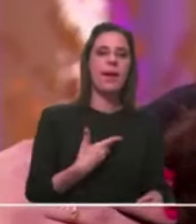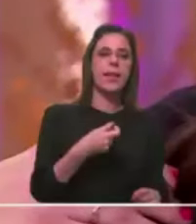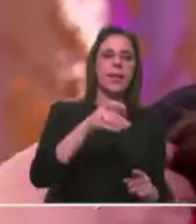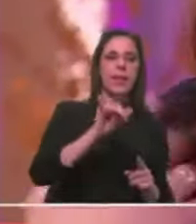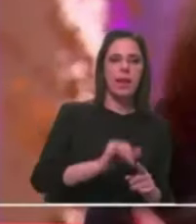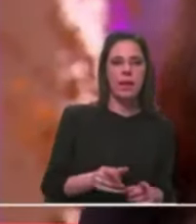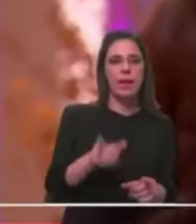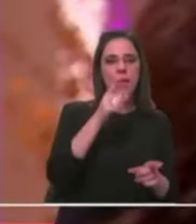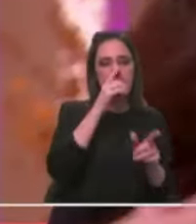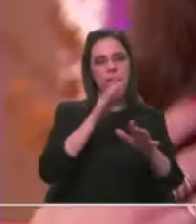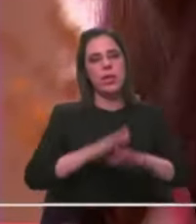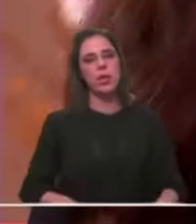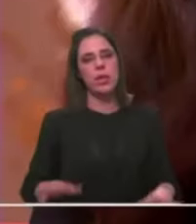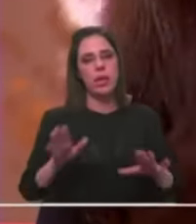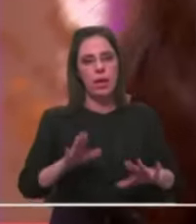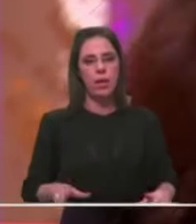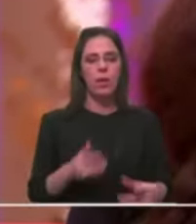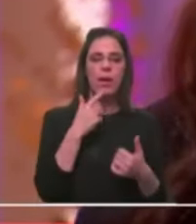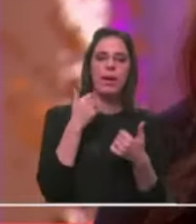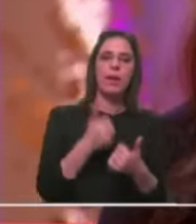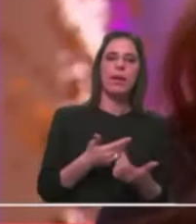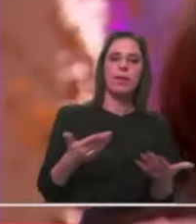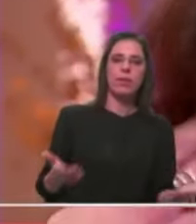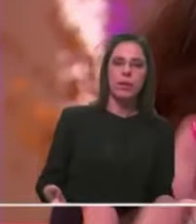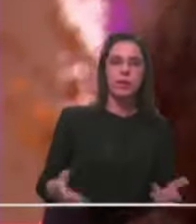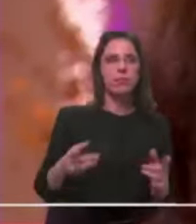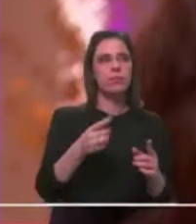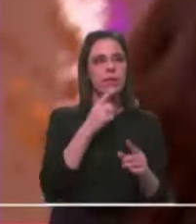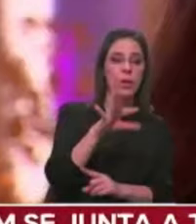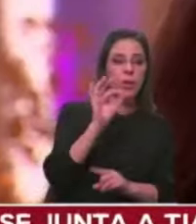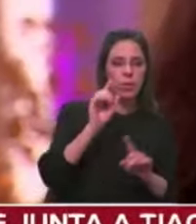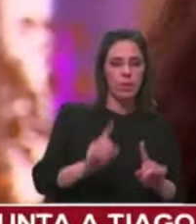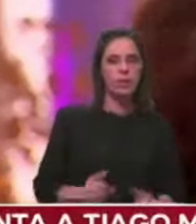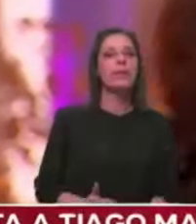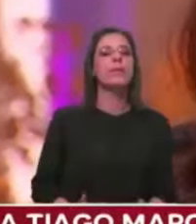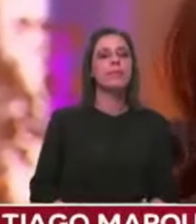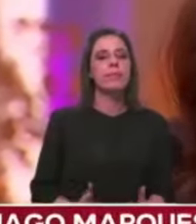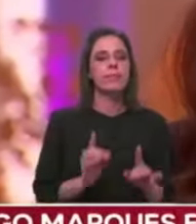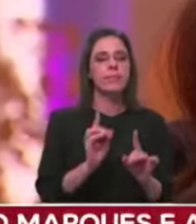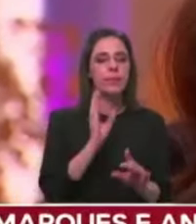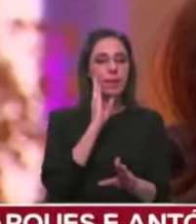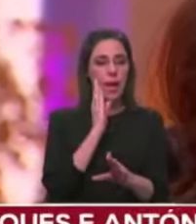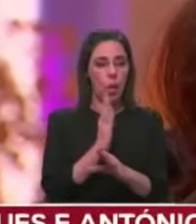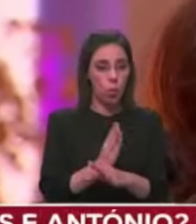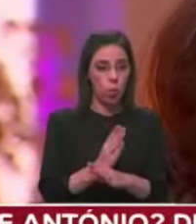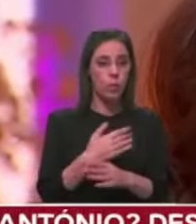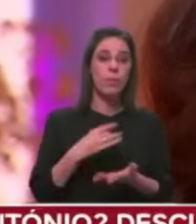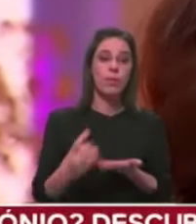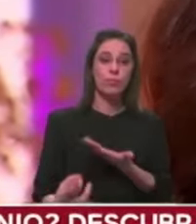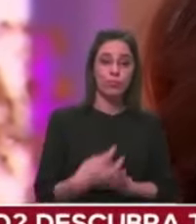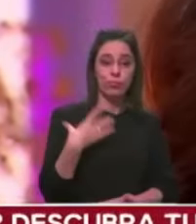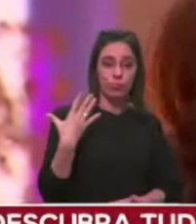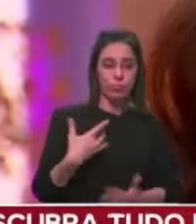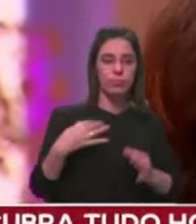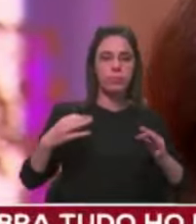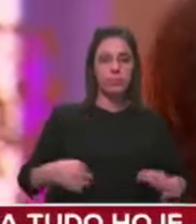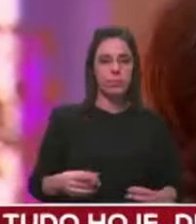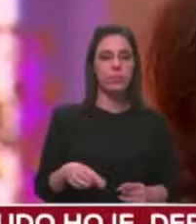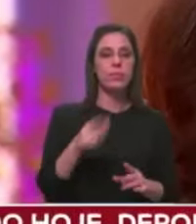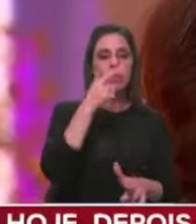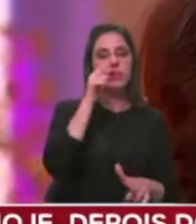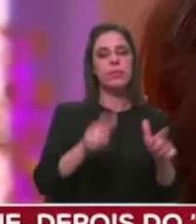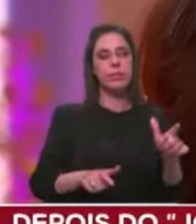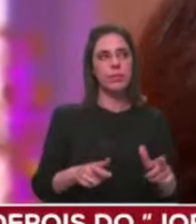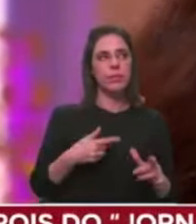esse outro lado mais calmo também é legal e eu vou te salvar mas a última no dia que eu fui eliminada eu recebi votos de